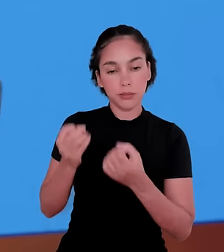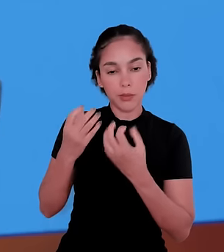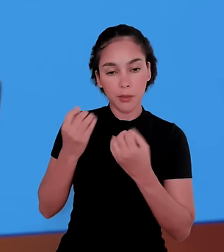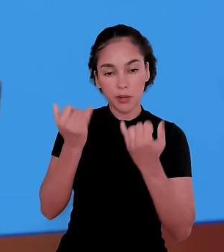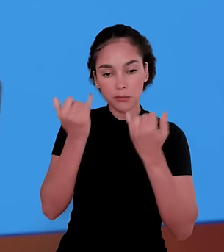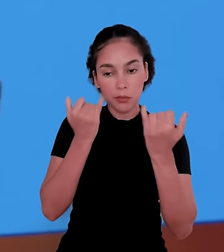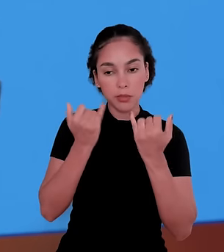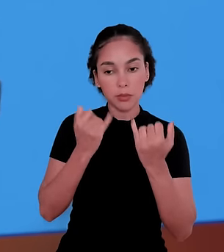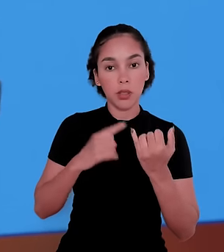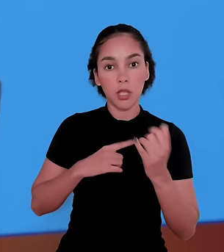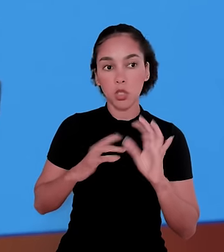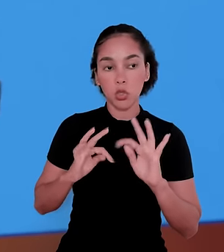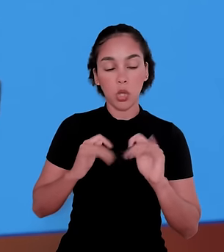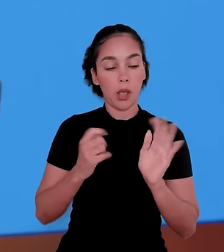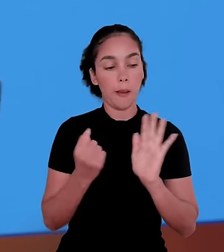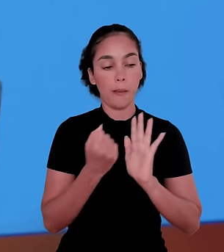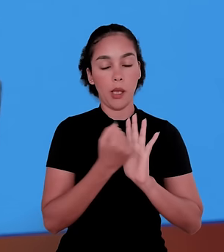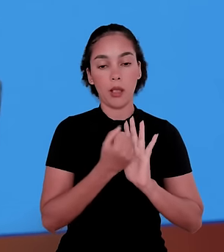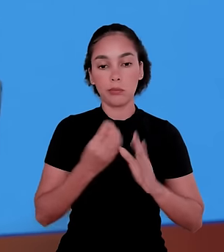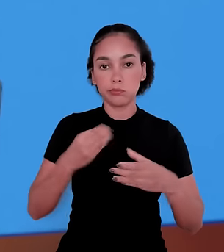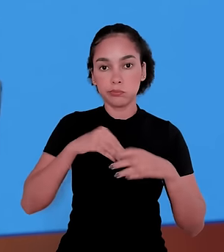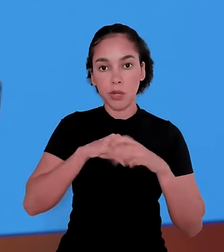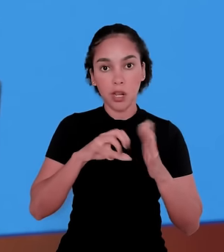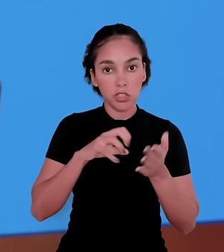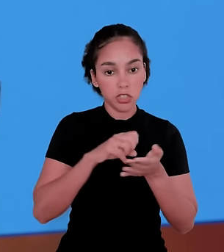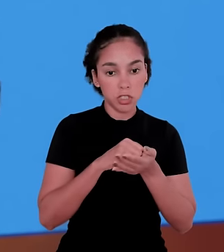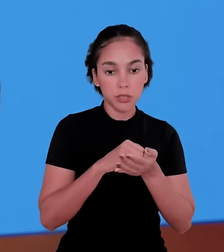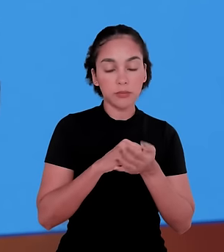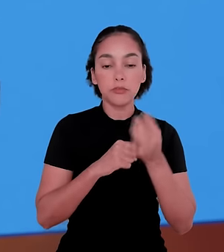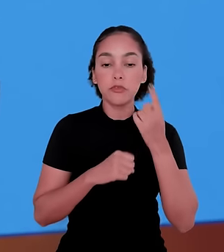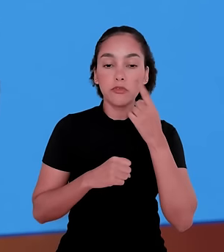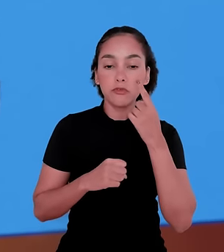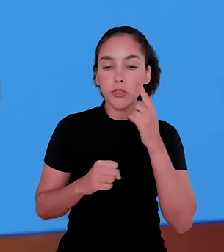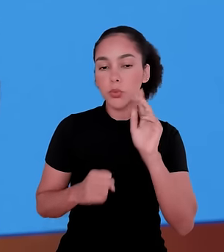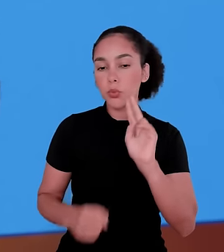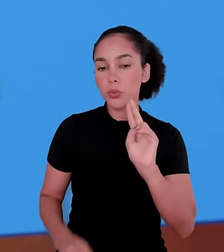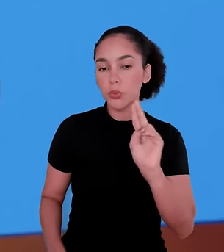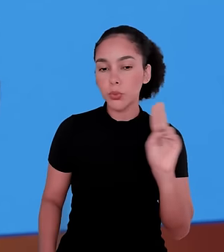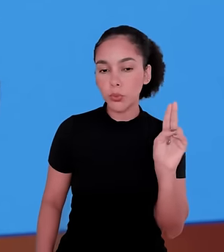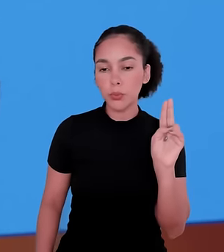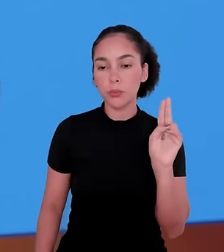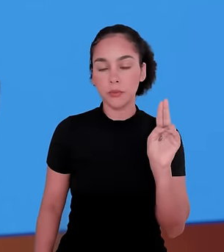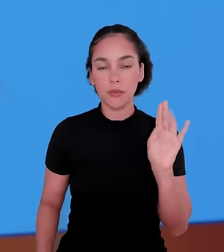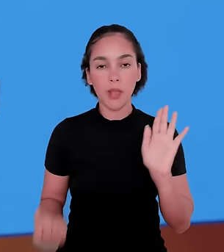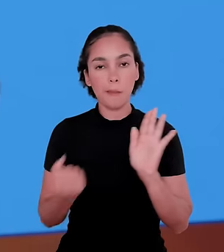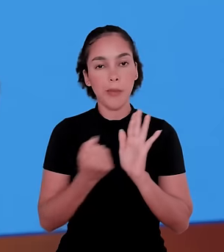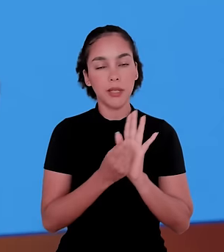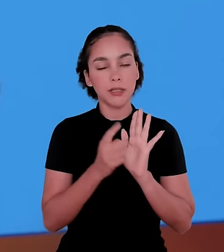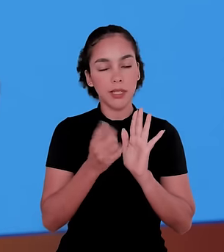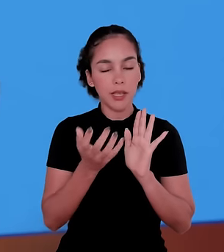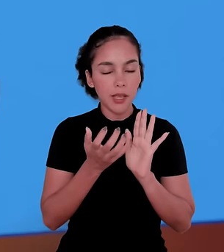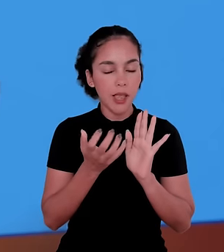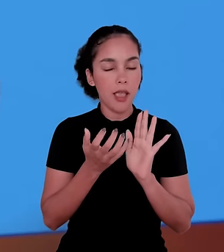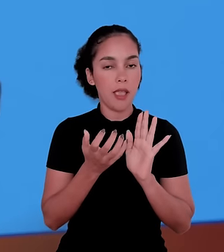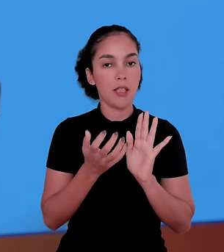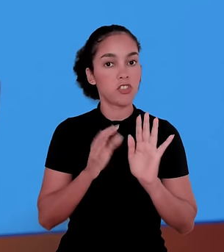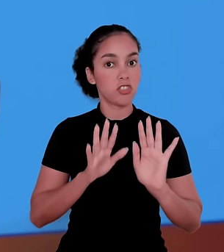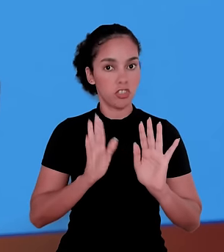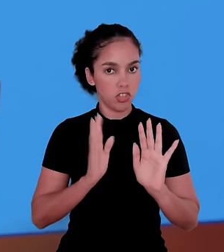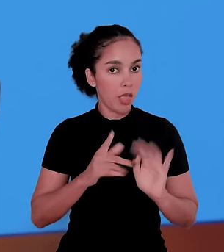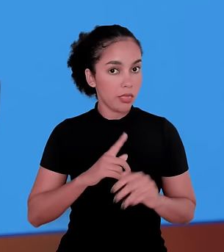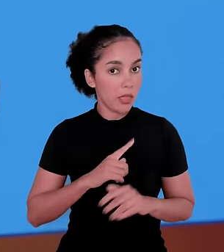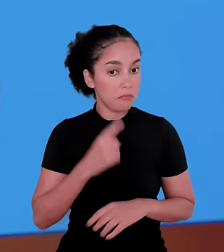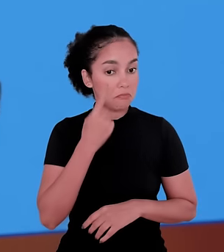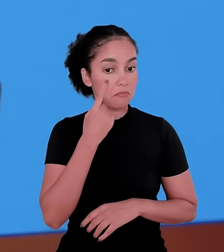depositadas e registradas e verificar se aquele nome aqu aquela marca que você tá querendo proteger ela já existe